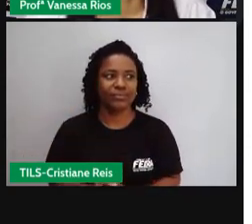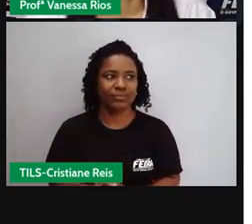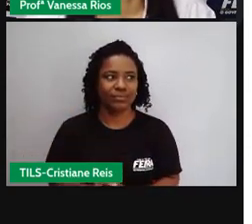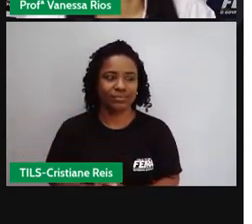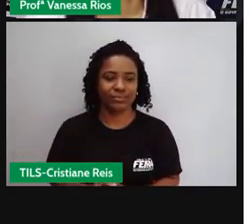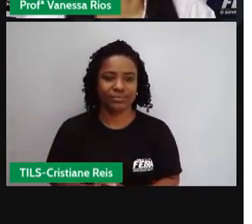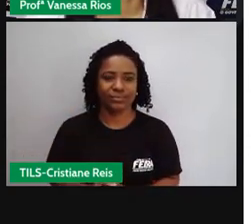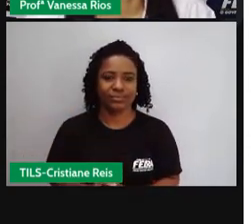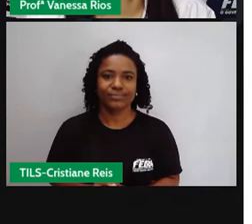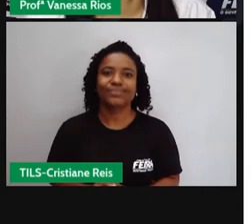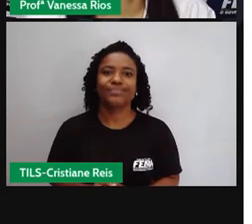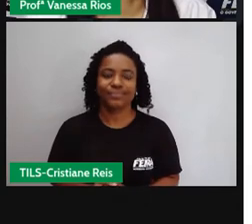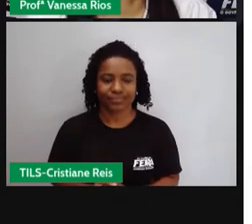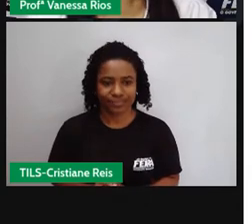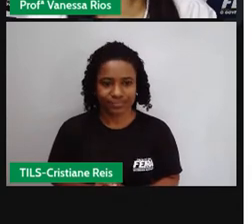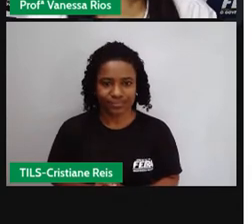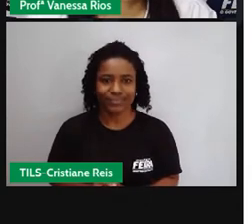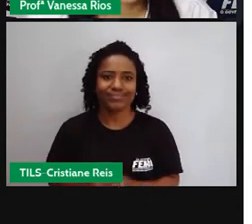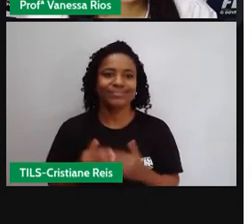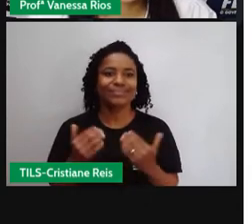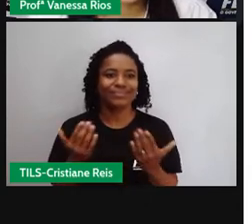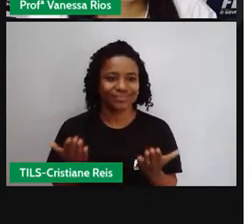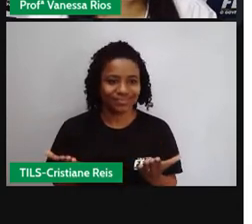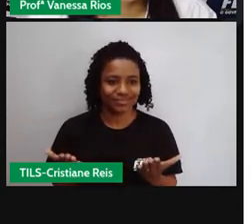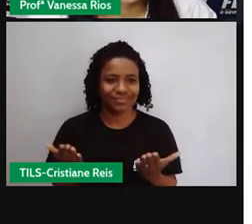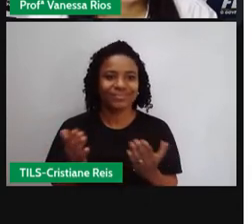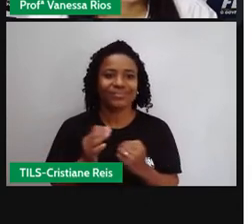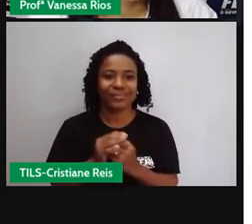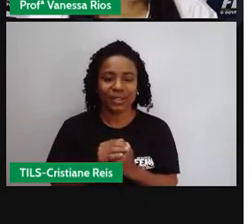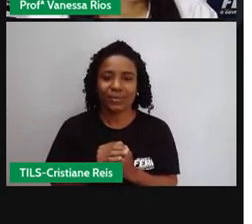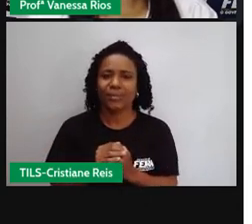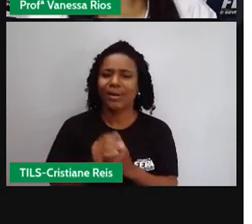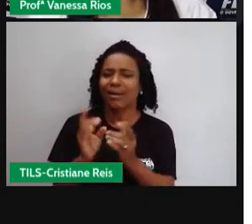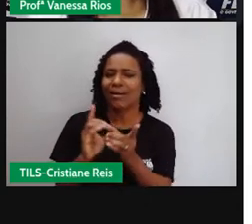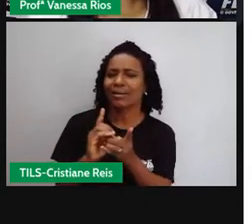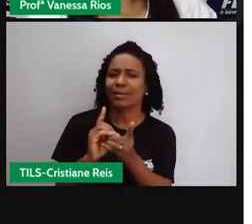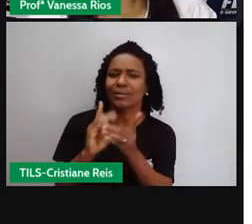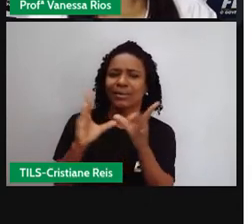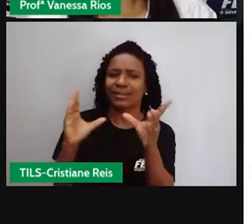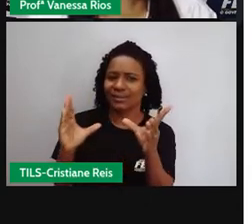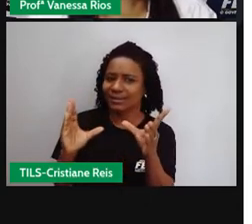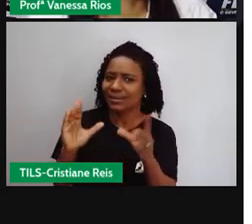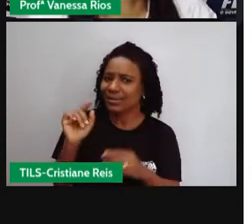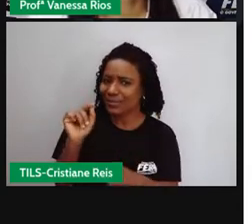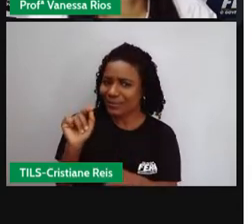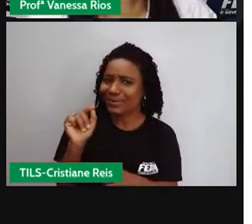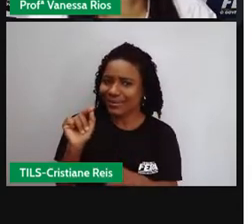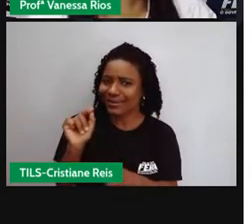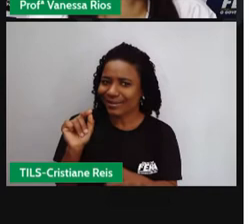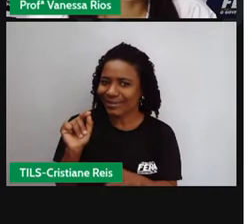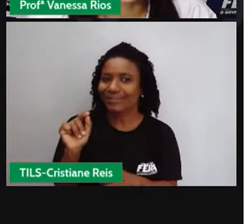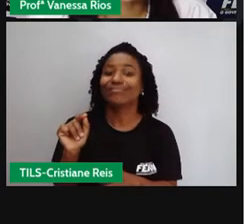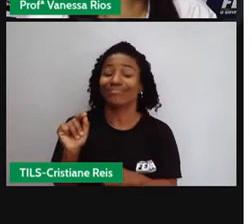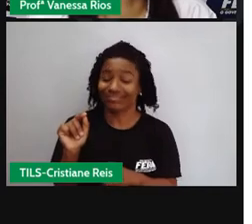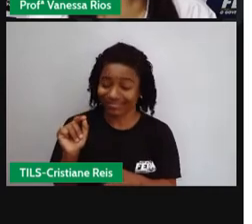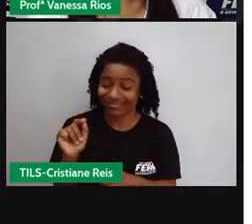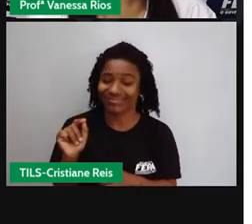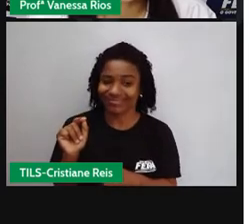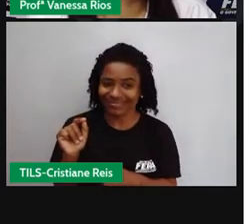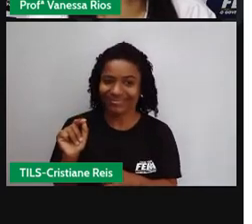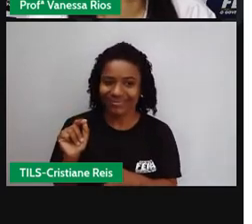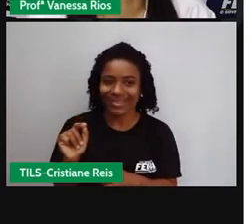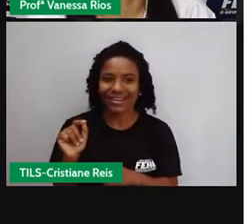E aí, o que é, então, democracia? Democracia é o exercício do poder político